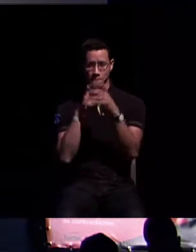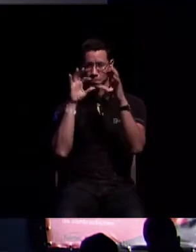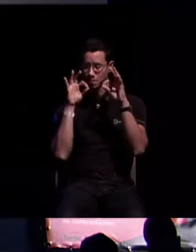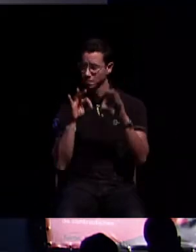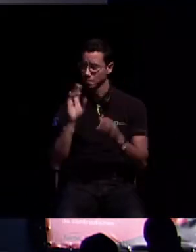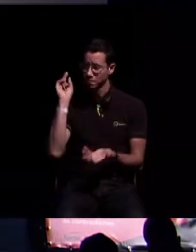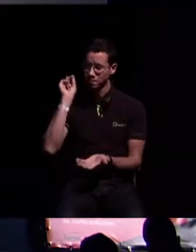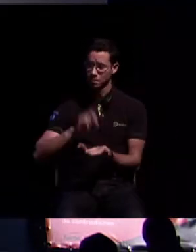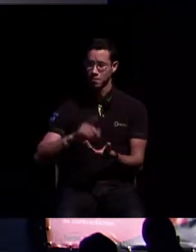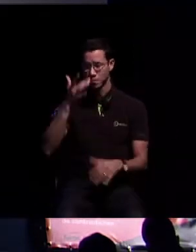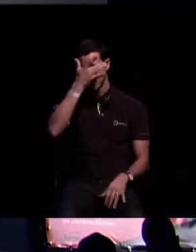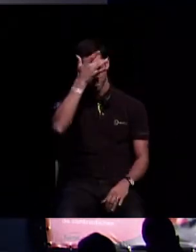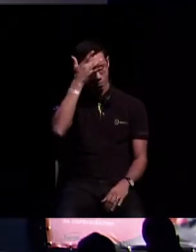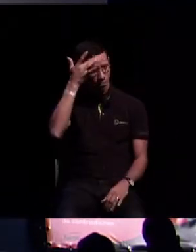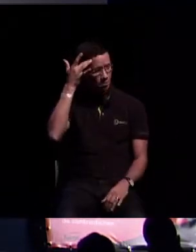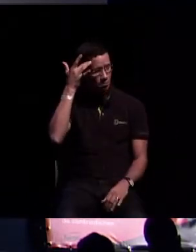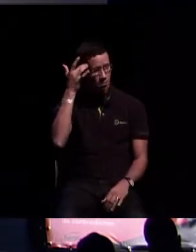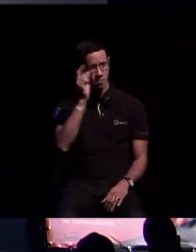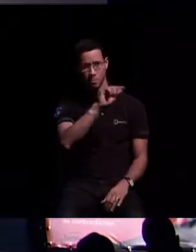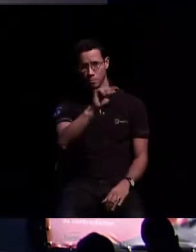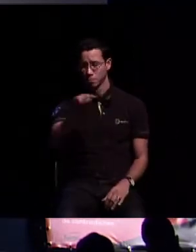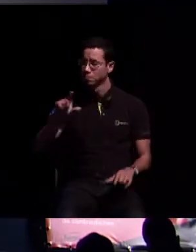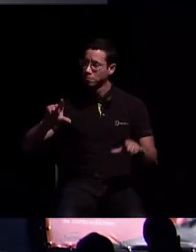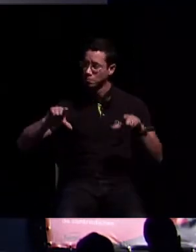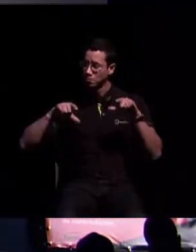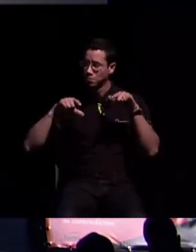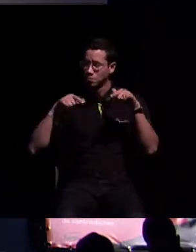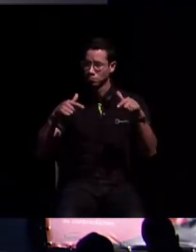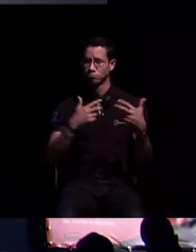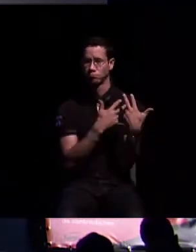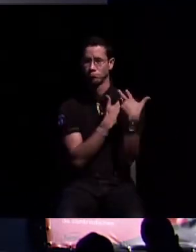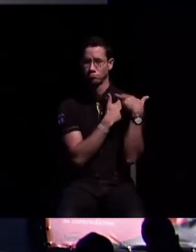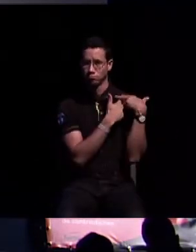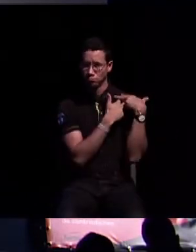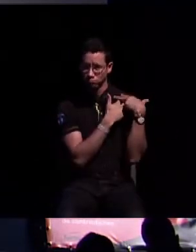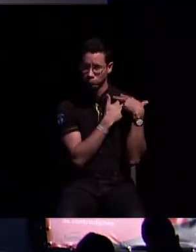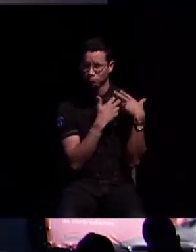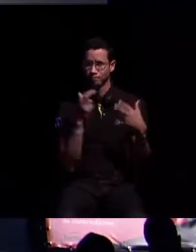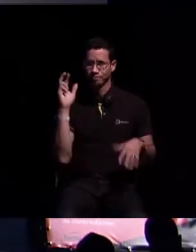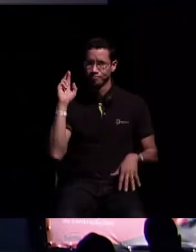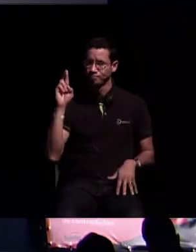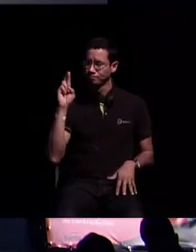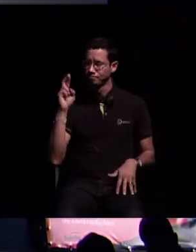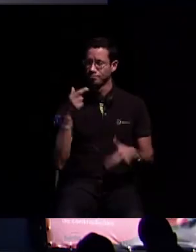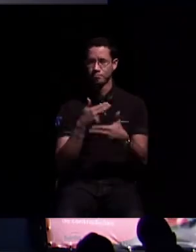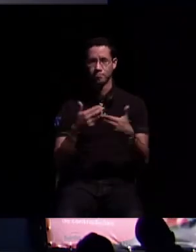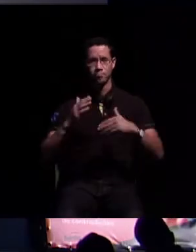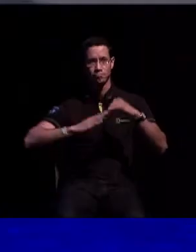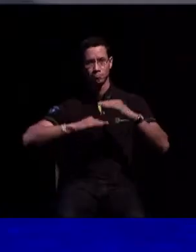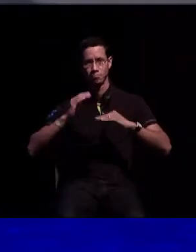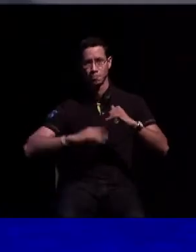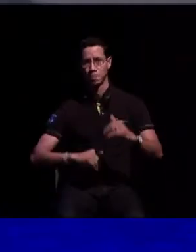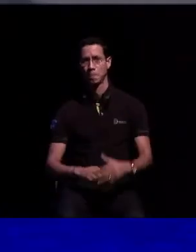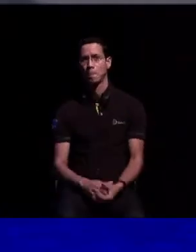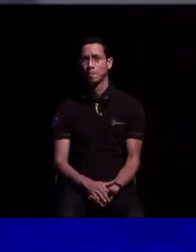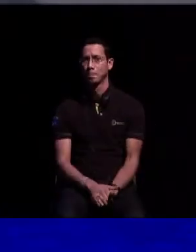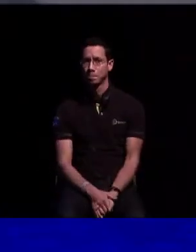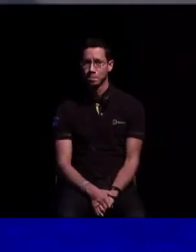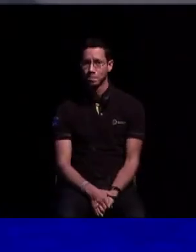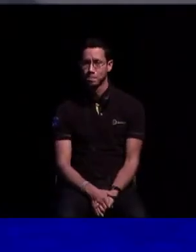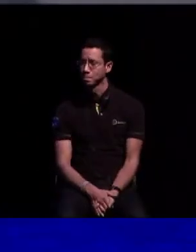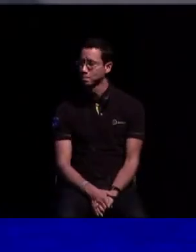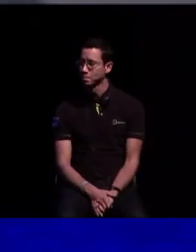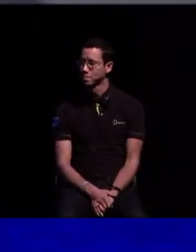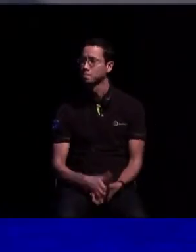sinceramente as pessoas, enfim, que agem de modo tão responsável, que são responsáveis por isso, né? Eu fico